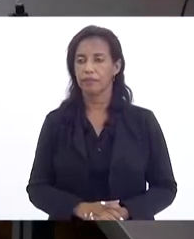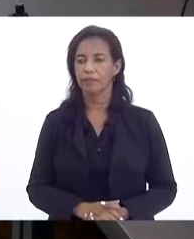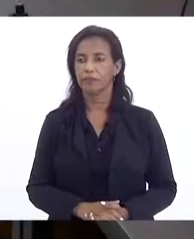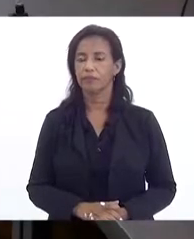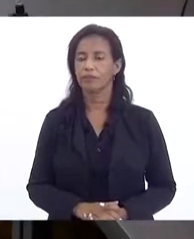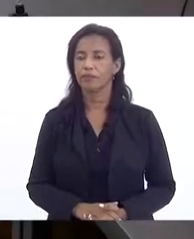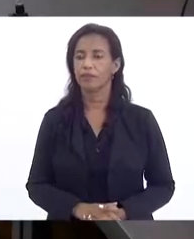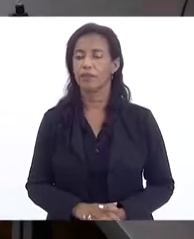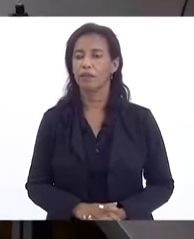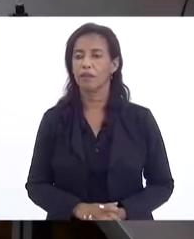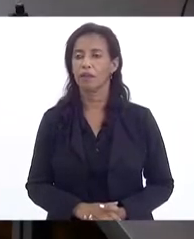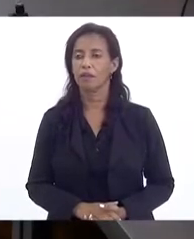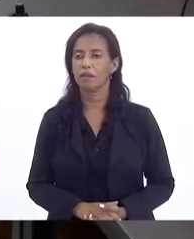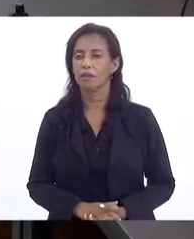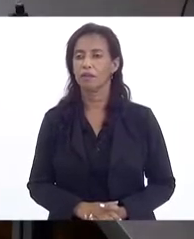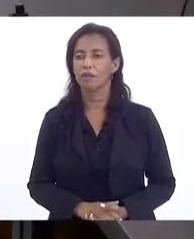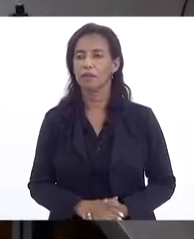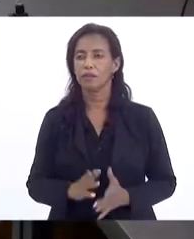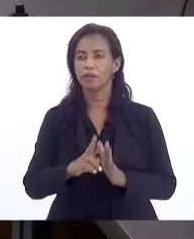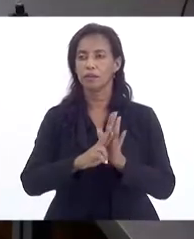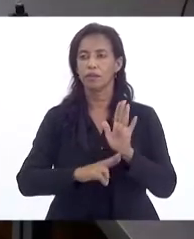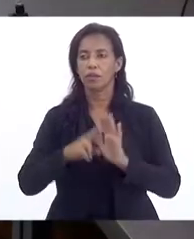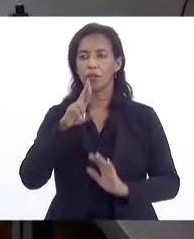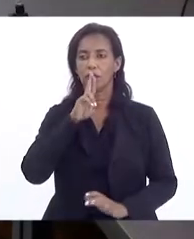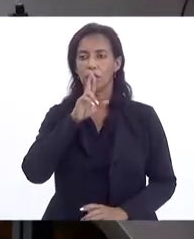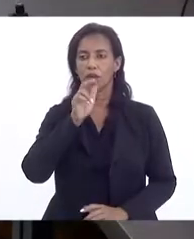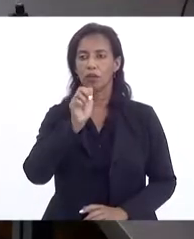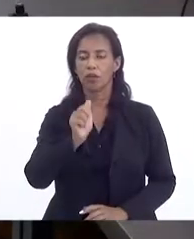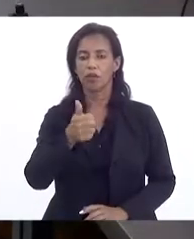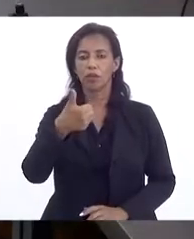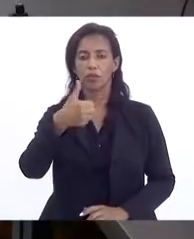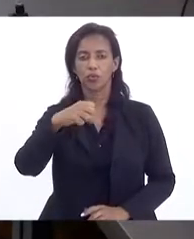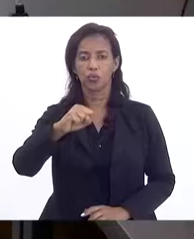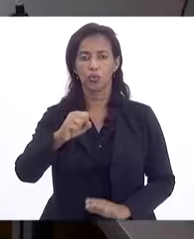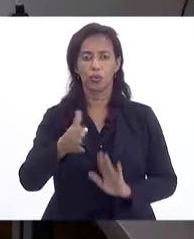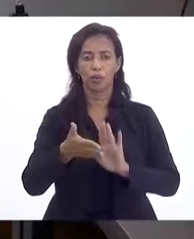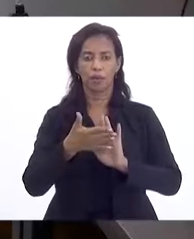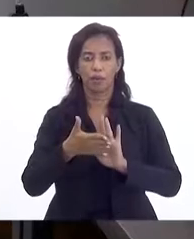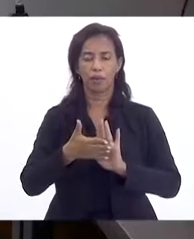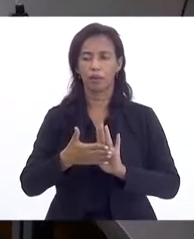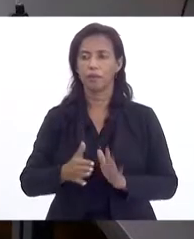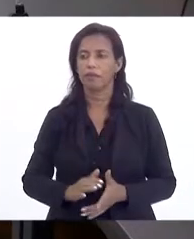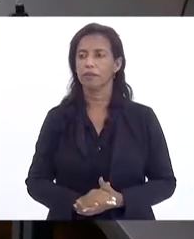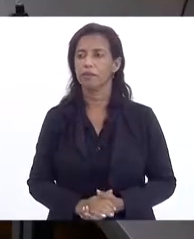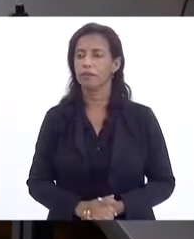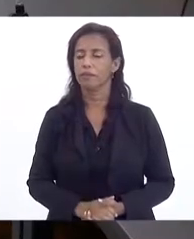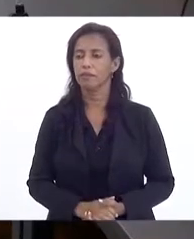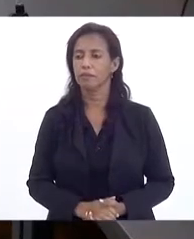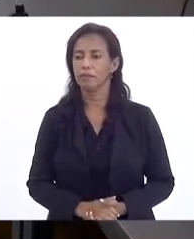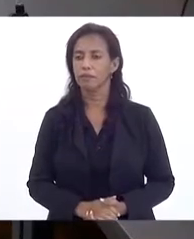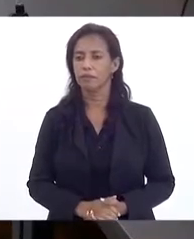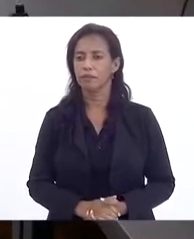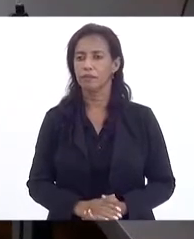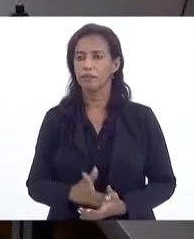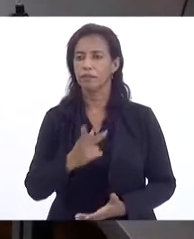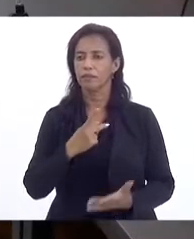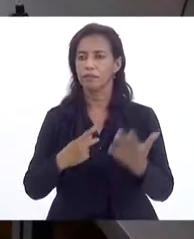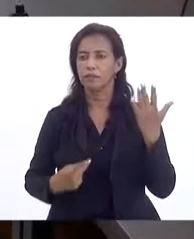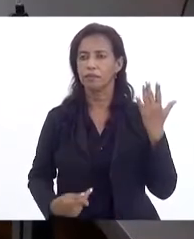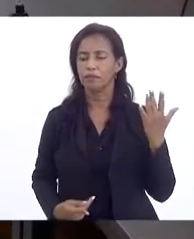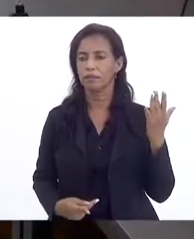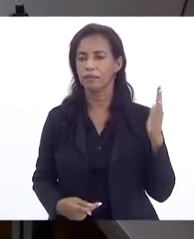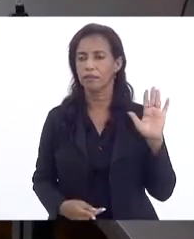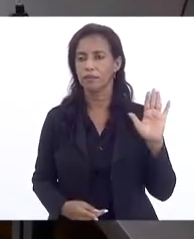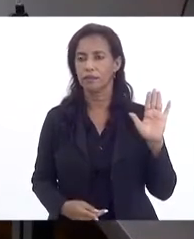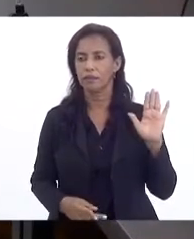publicar. Relator deputado Rodrigo Amorim, 18 da pauta. Eu não me lembro desse projeto. Presidente, deputado uma